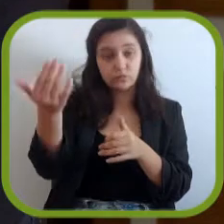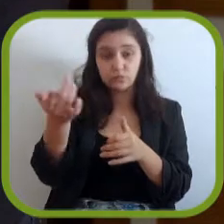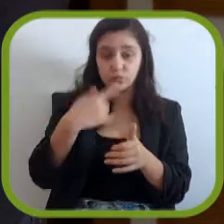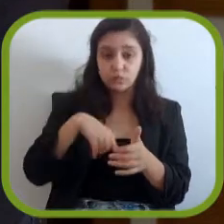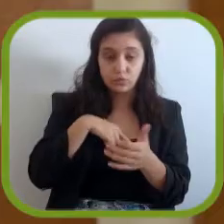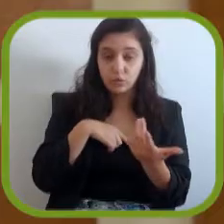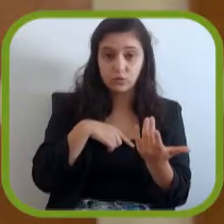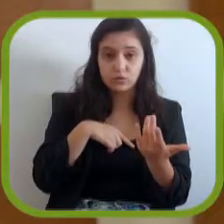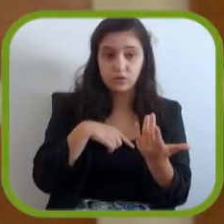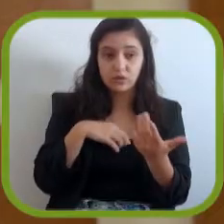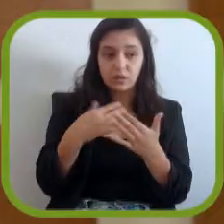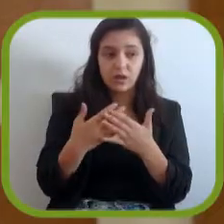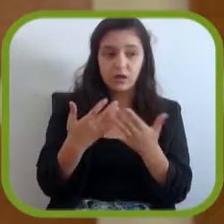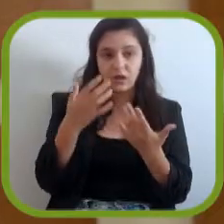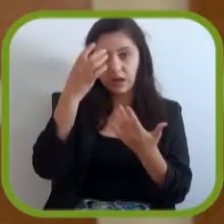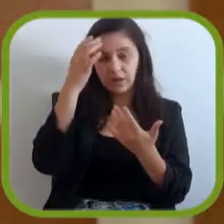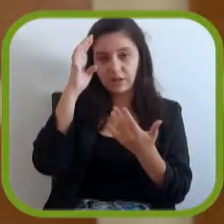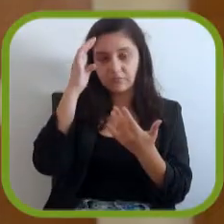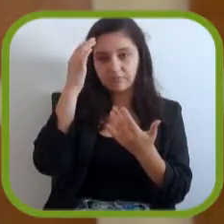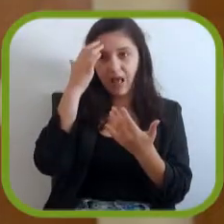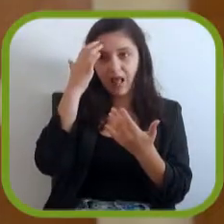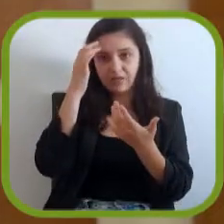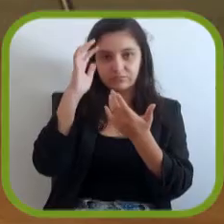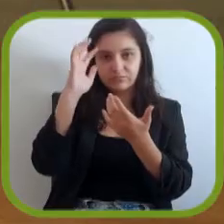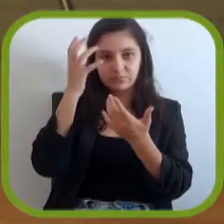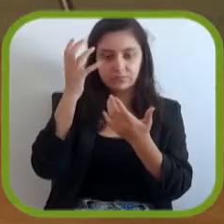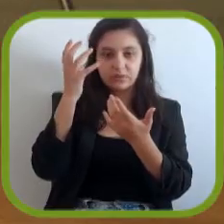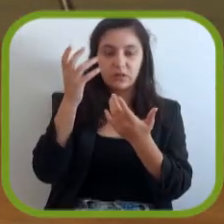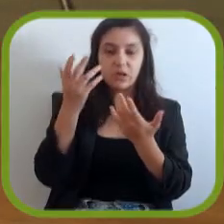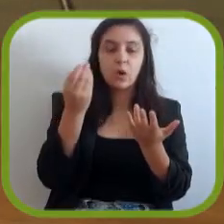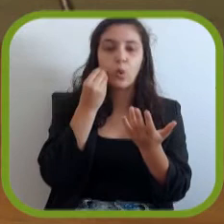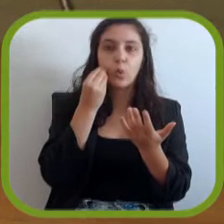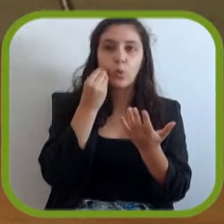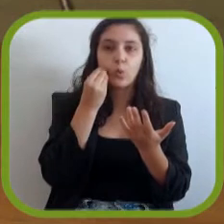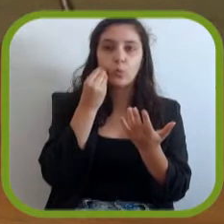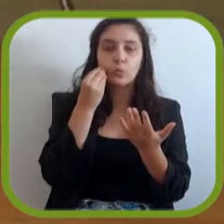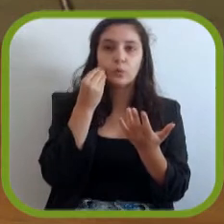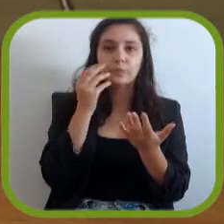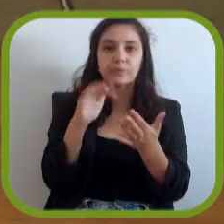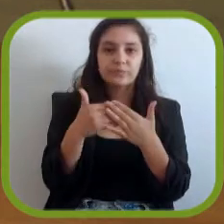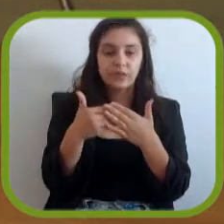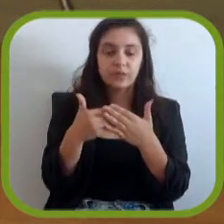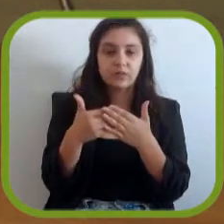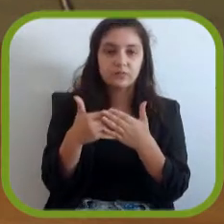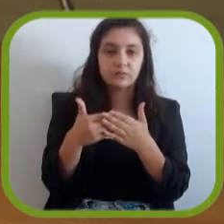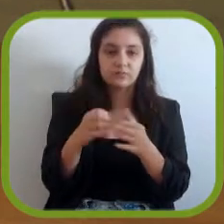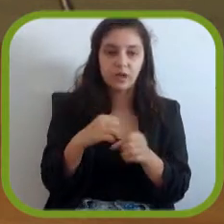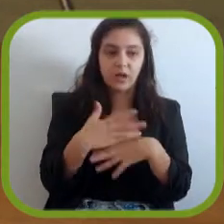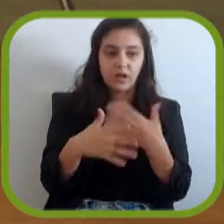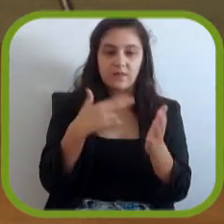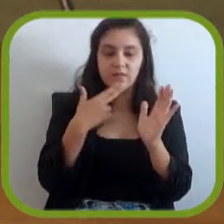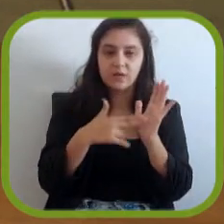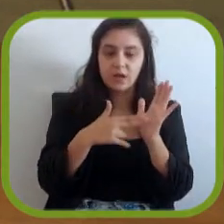dia, que sofrem de perturbações mentais importantes. Aquilo que nos fez sentido foi como é que nós podemos agir sobre